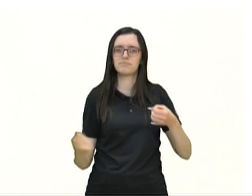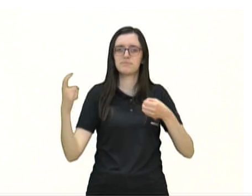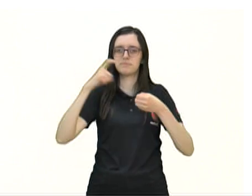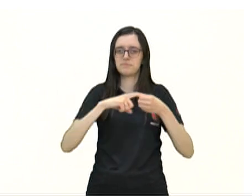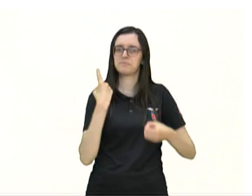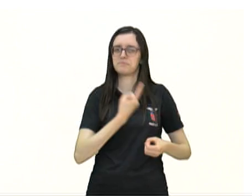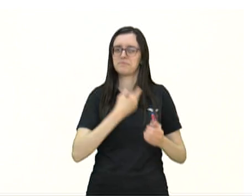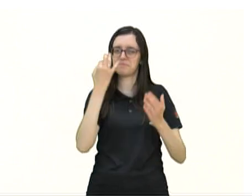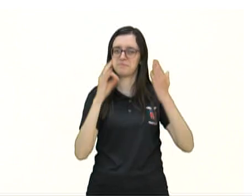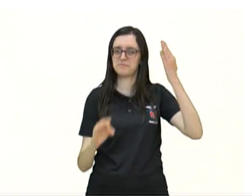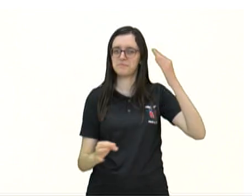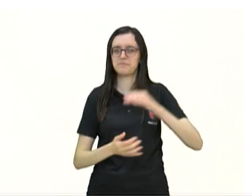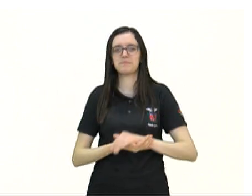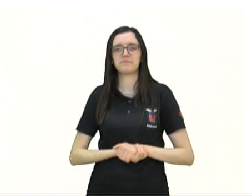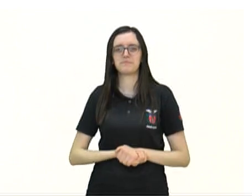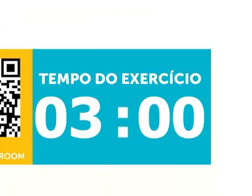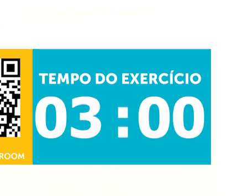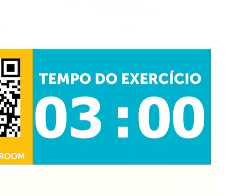volto para a gente conferir.